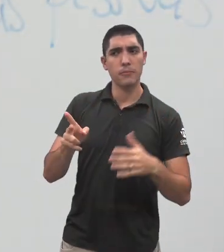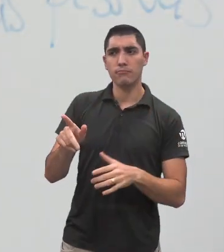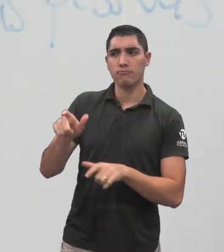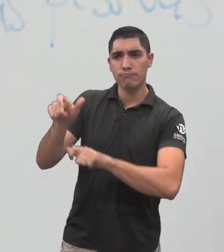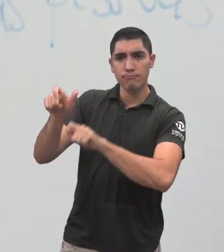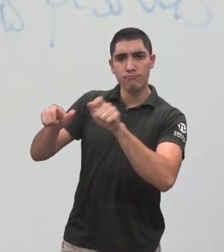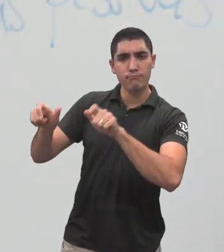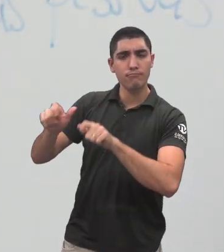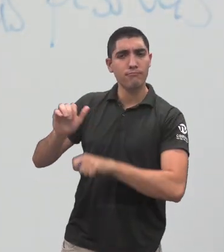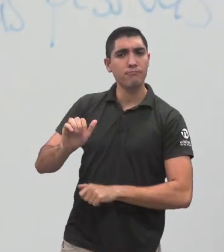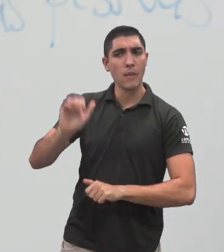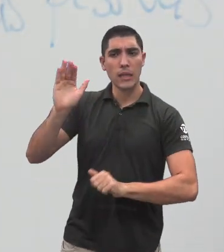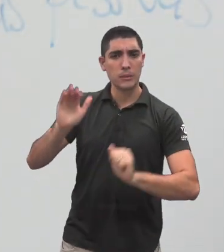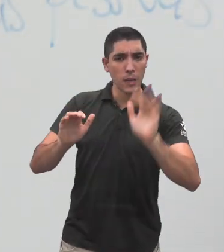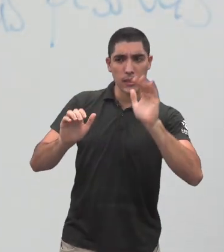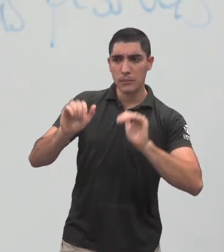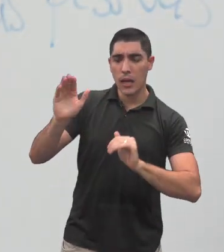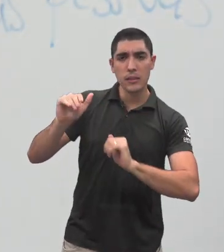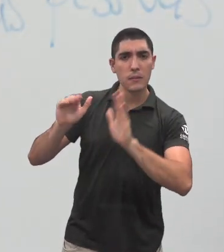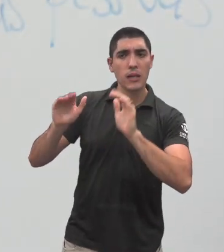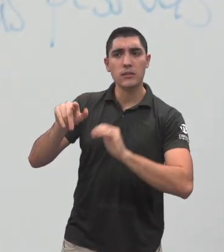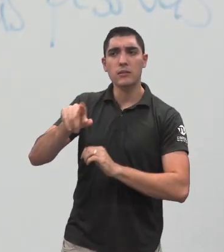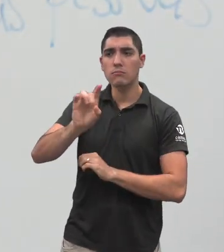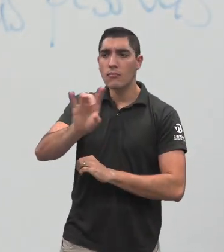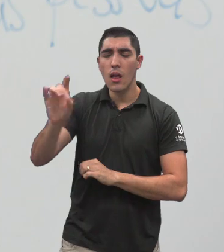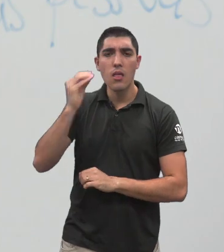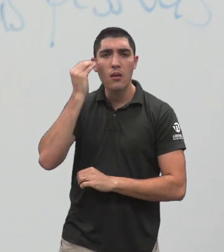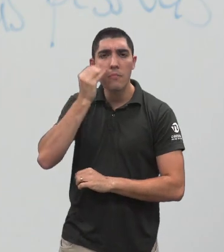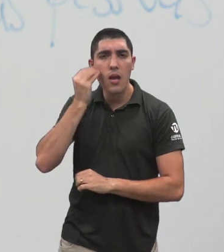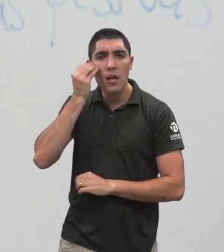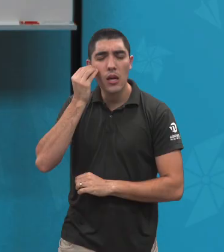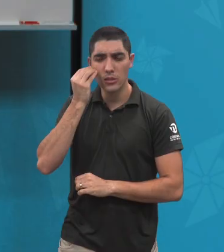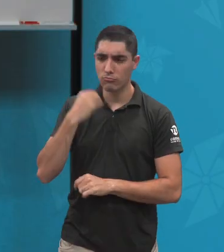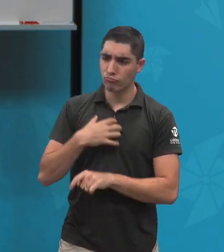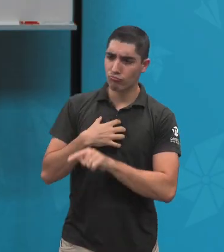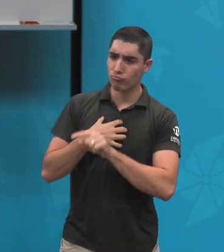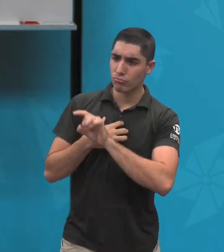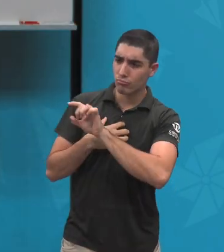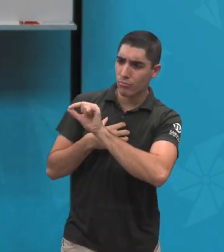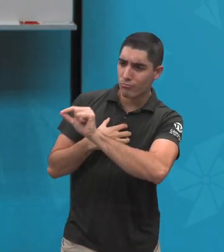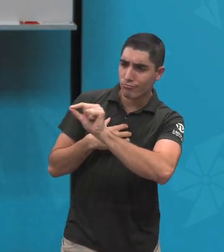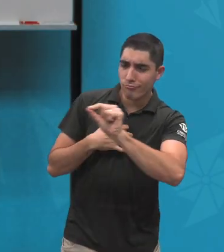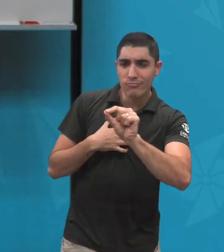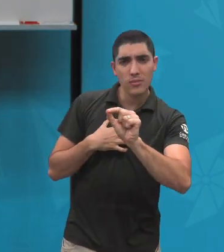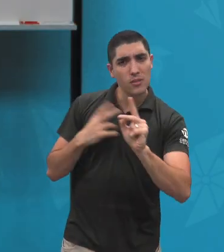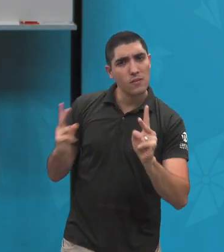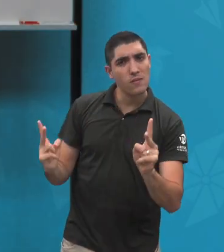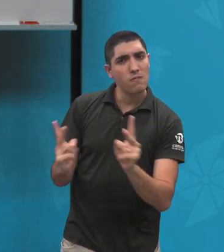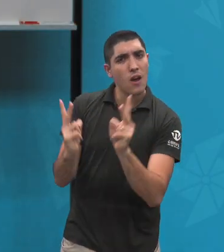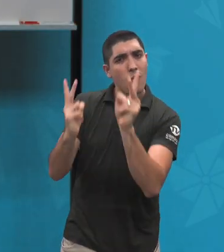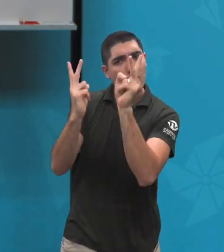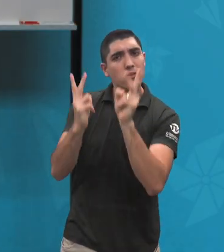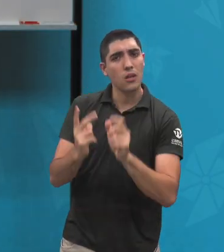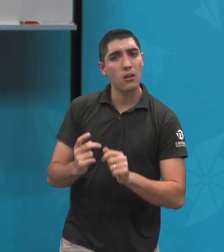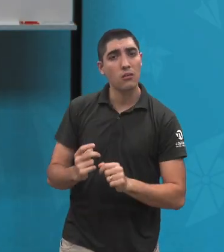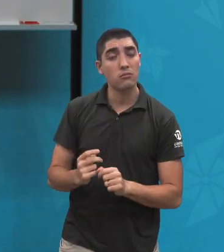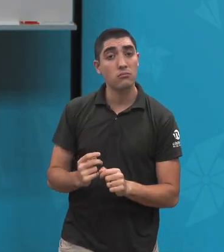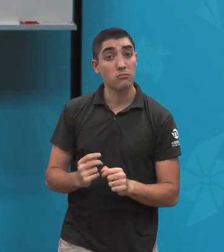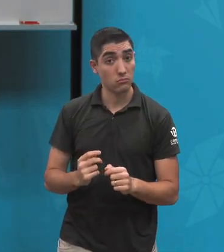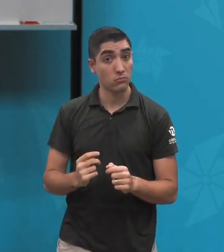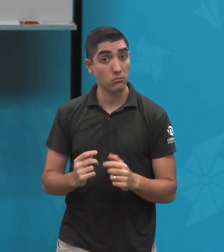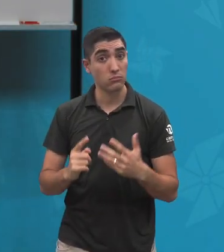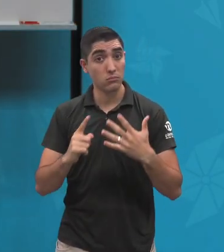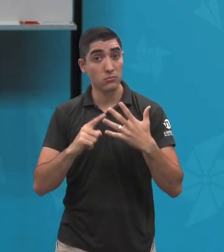vez maior das experiências individuais e, como um desdobramento disso